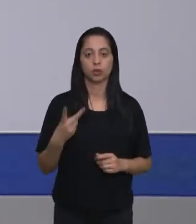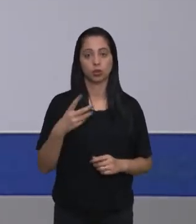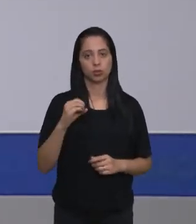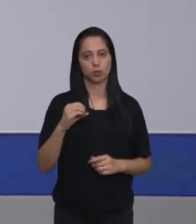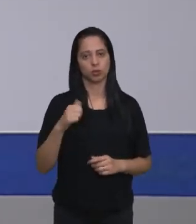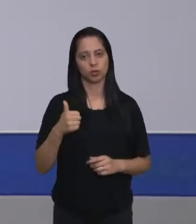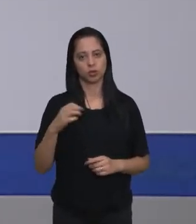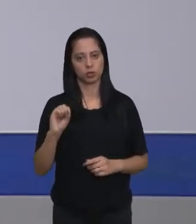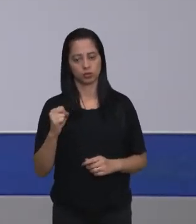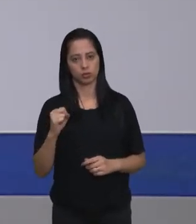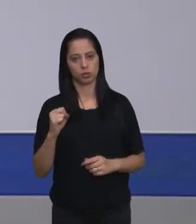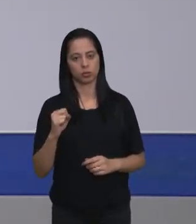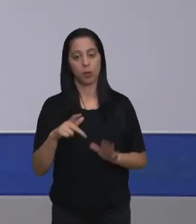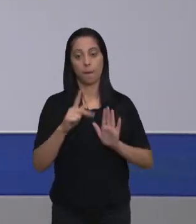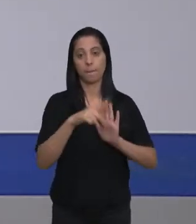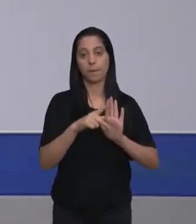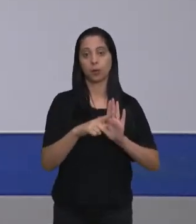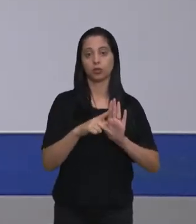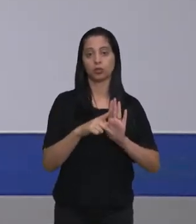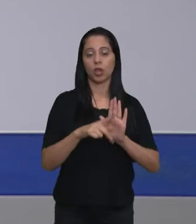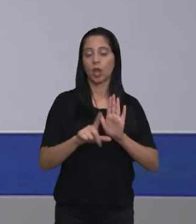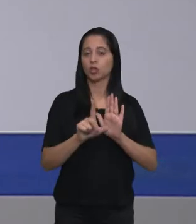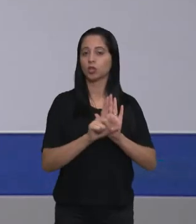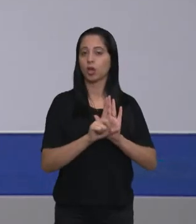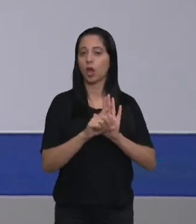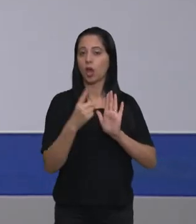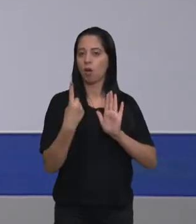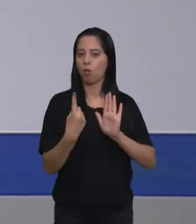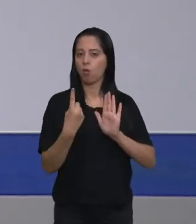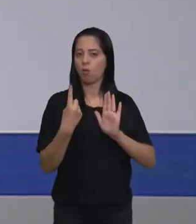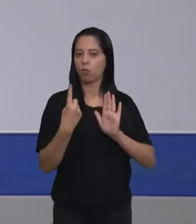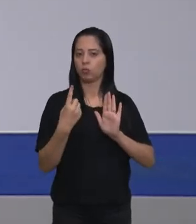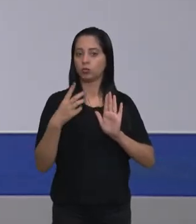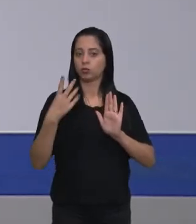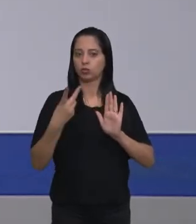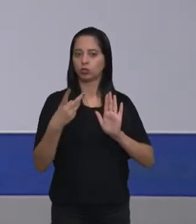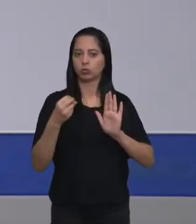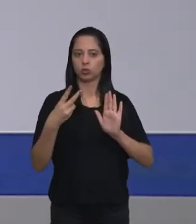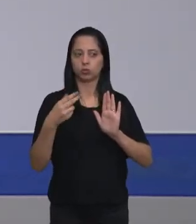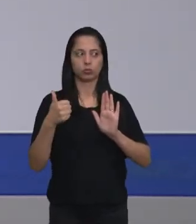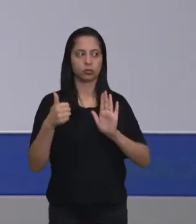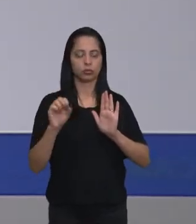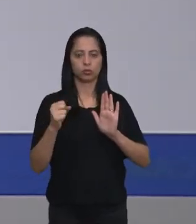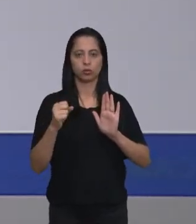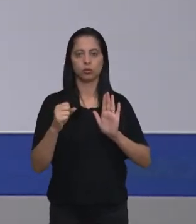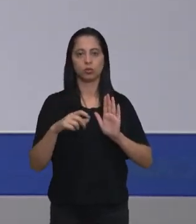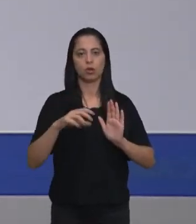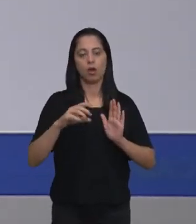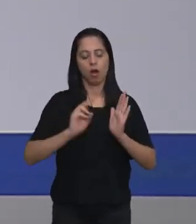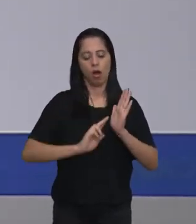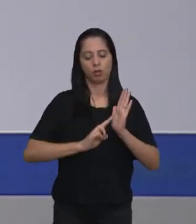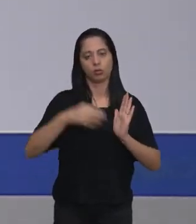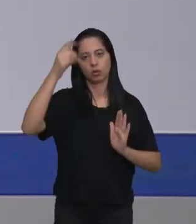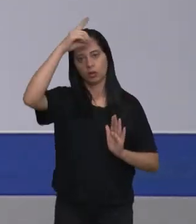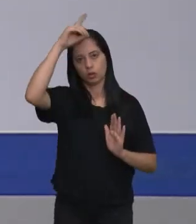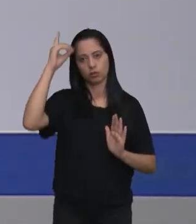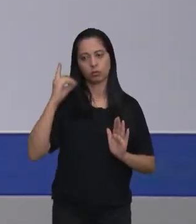67-2018. Projeto de Lei 1/2018, de autoria da vereadora Dulce